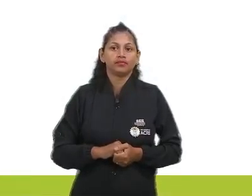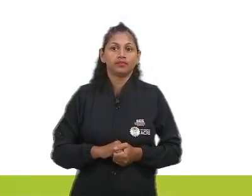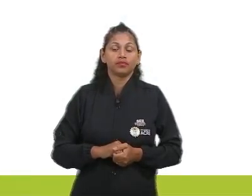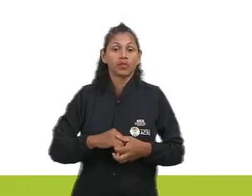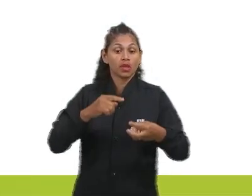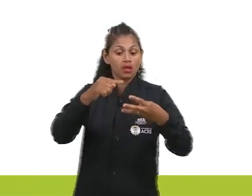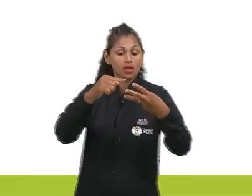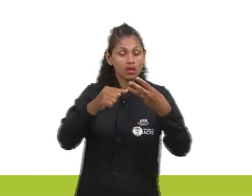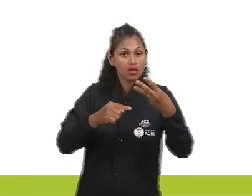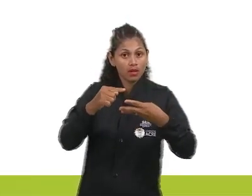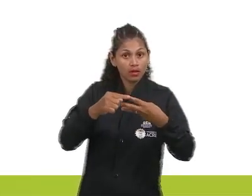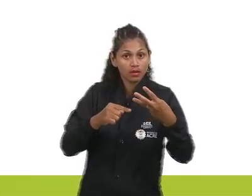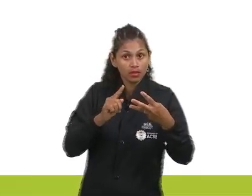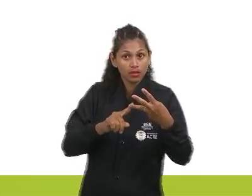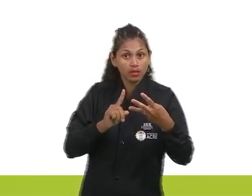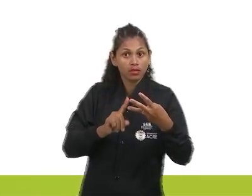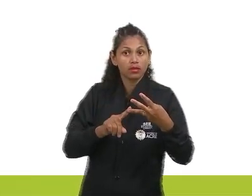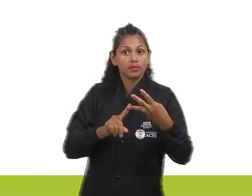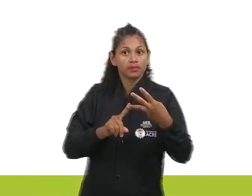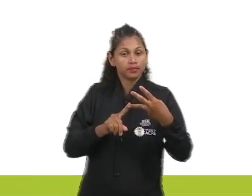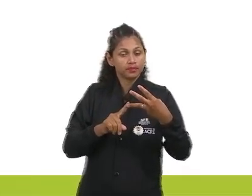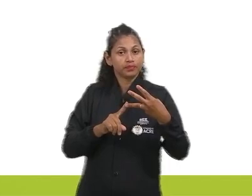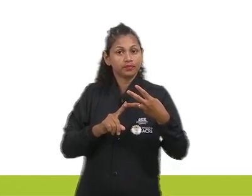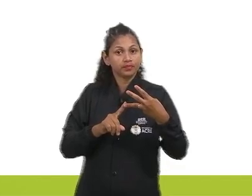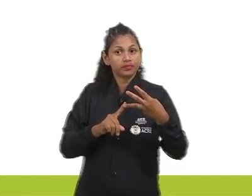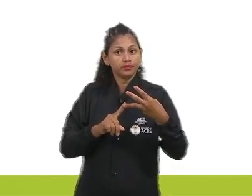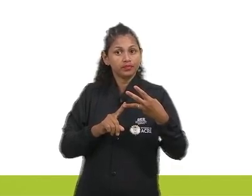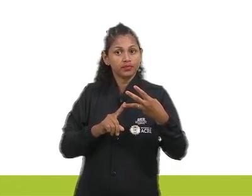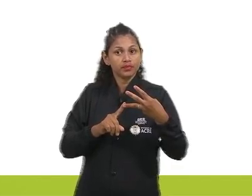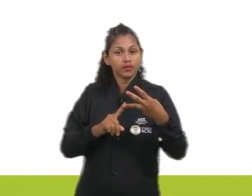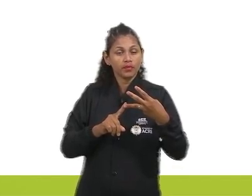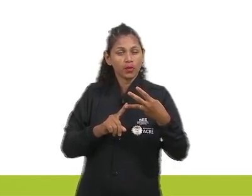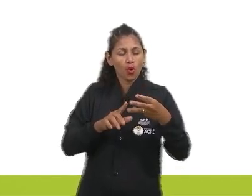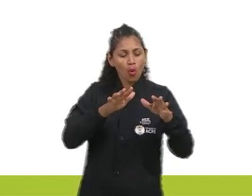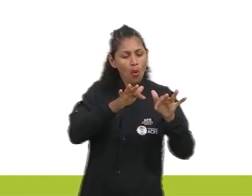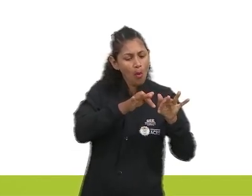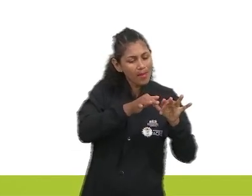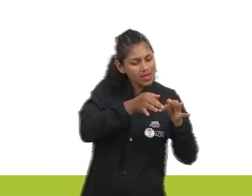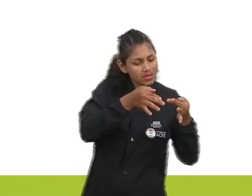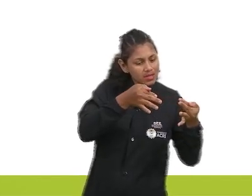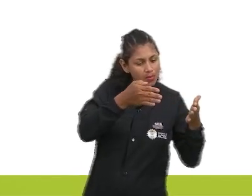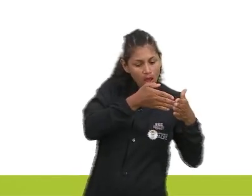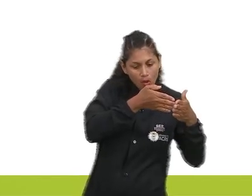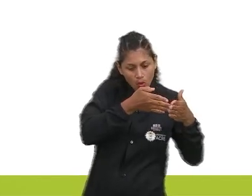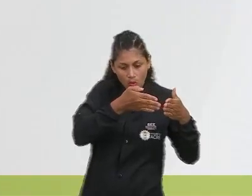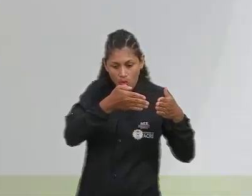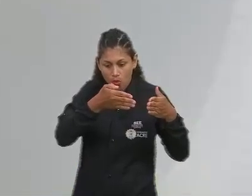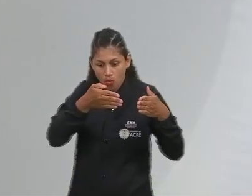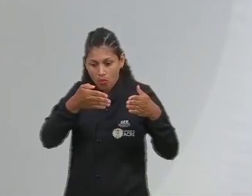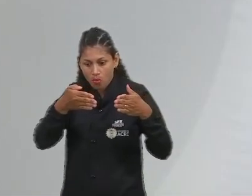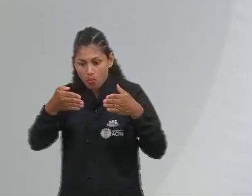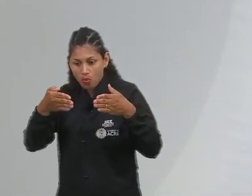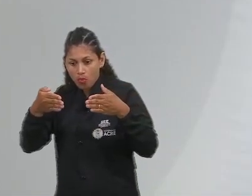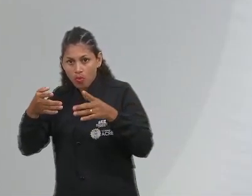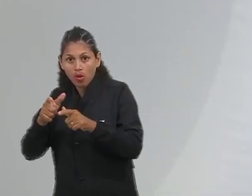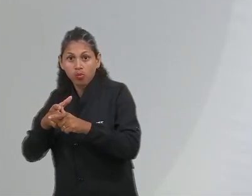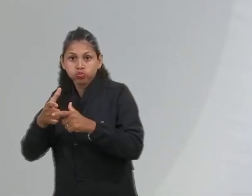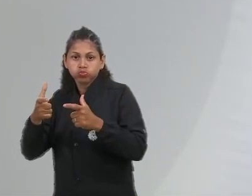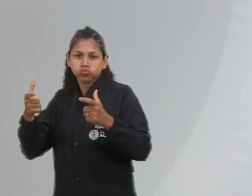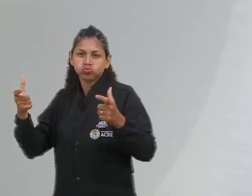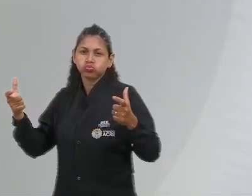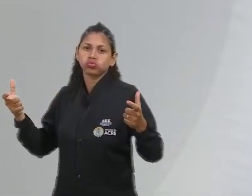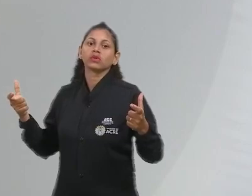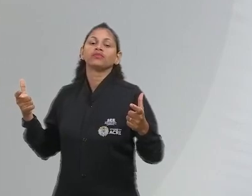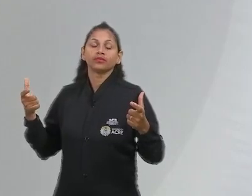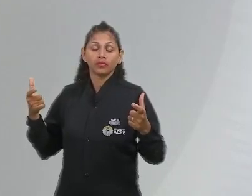terceira parte do método cartesiano é ir do mais simples ao mais complexo. Quando nós pegamos uma prova,